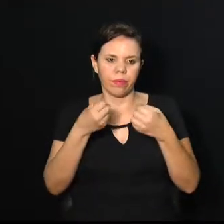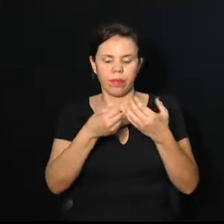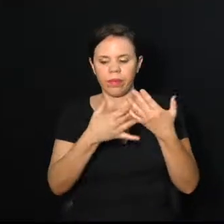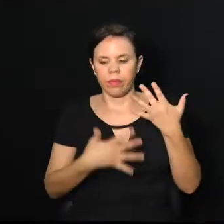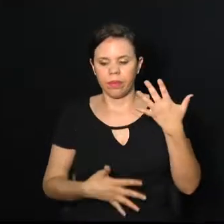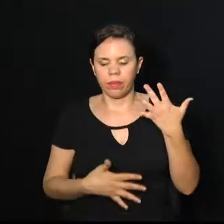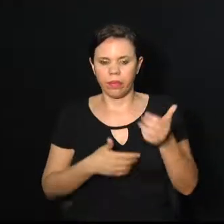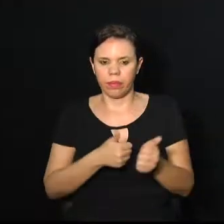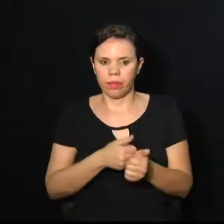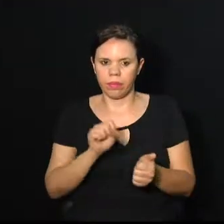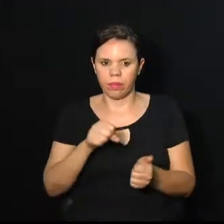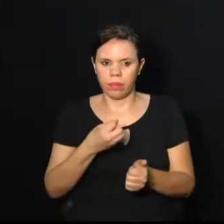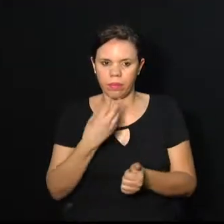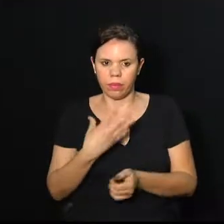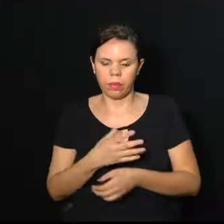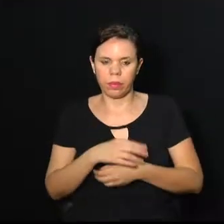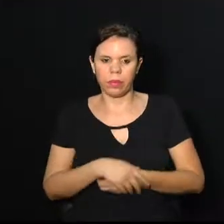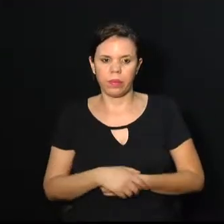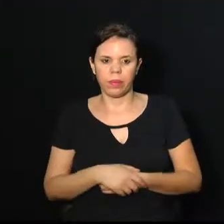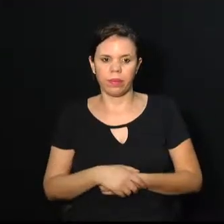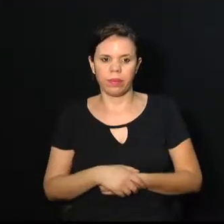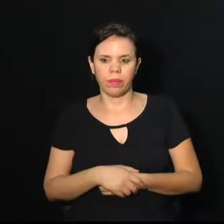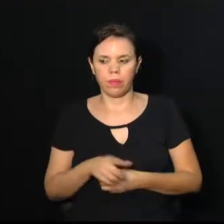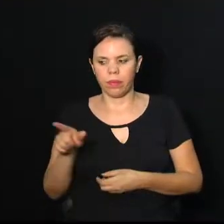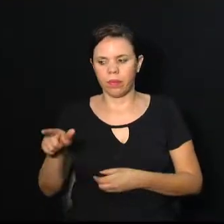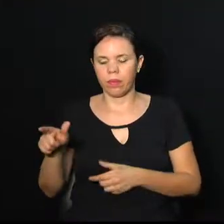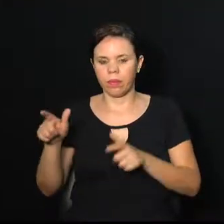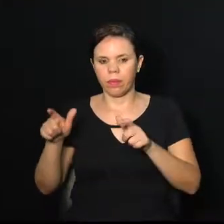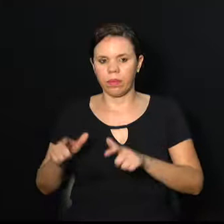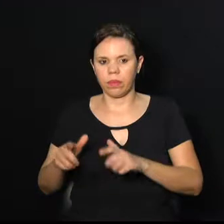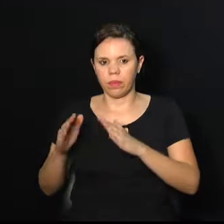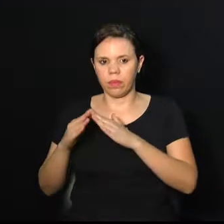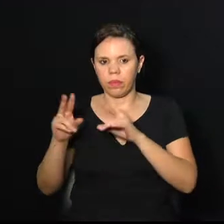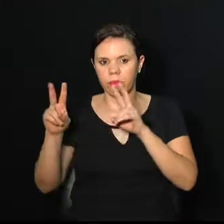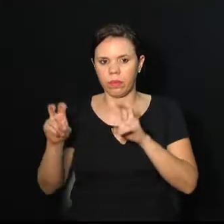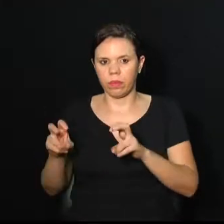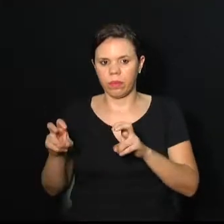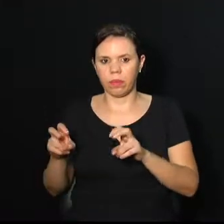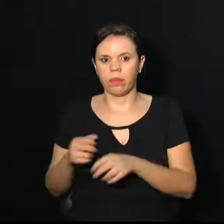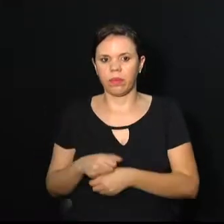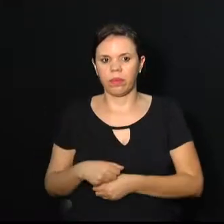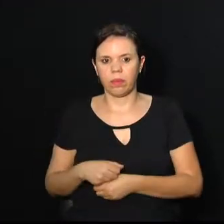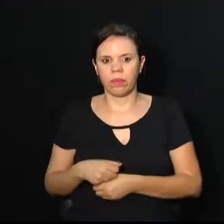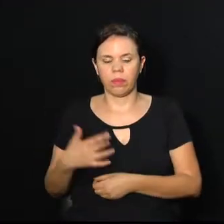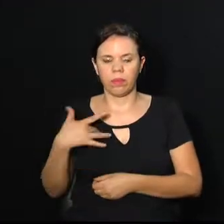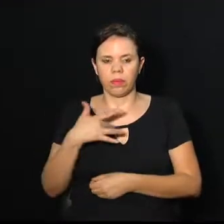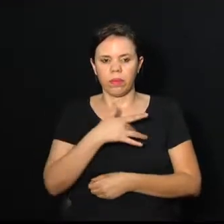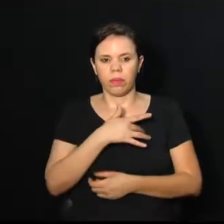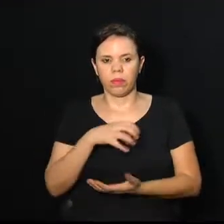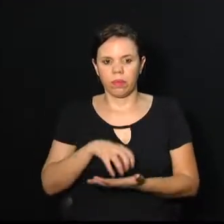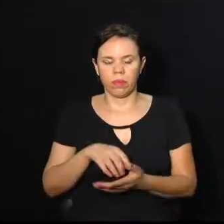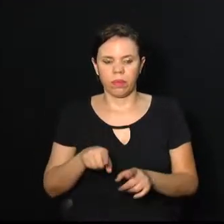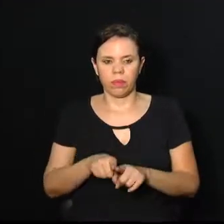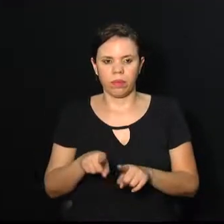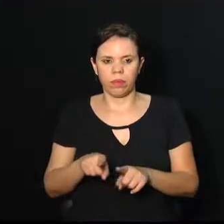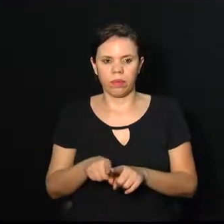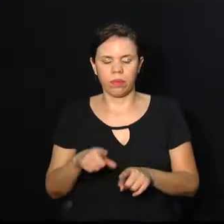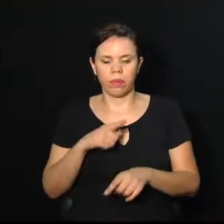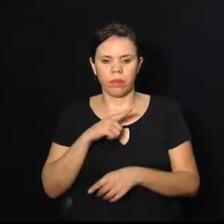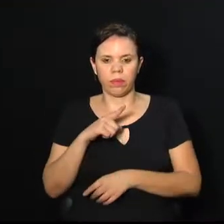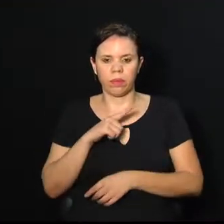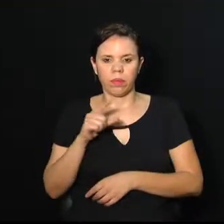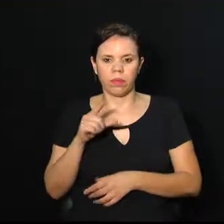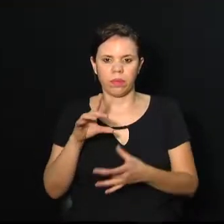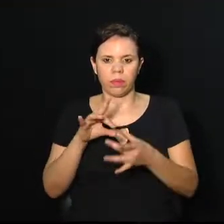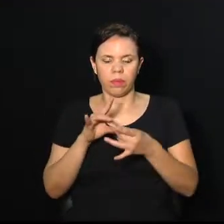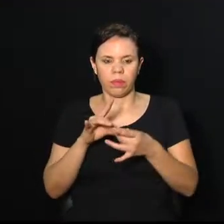indo bem, né? A Casa da Gestante Puérpera, que é da saúde, né? Tem aí uma